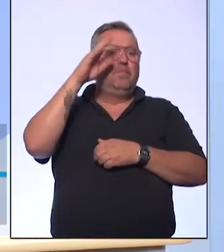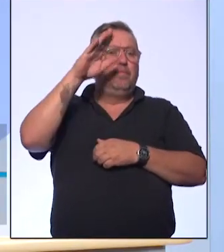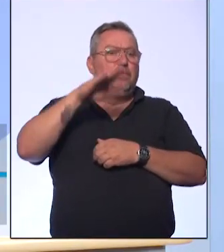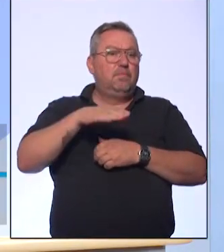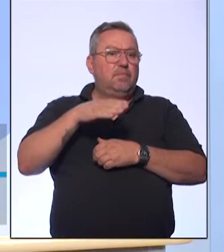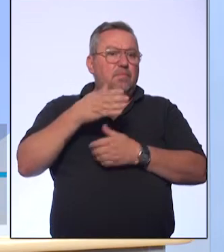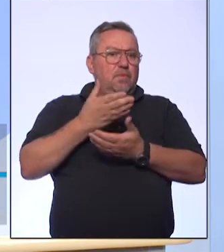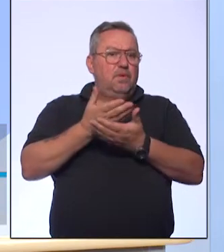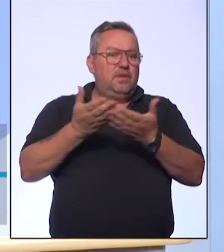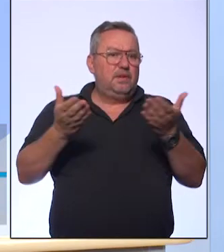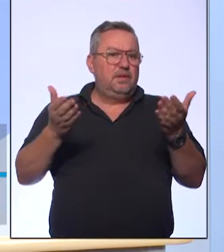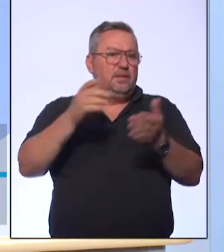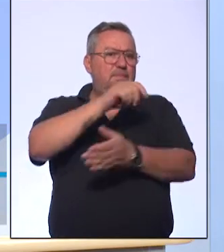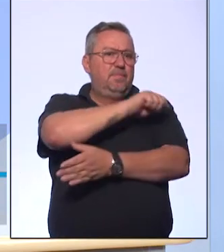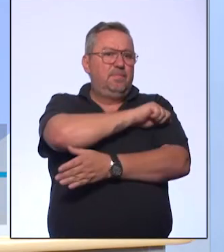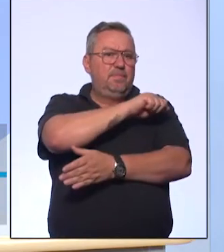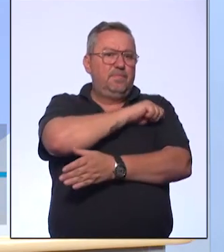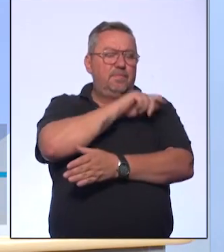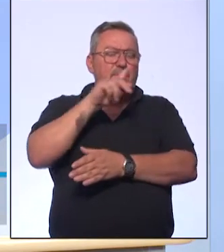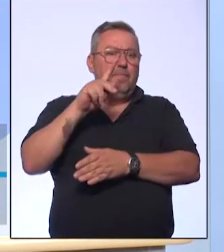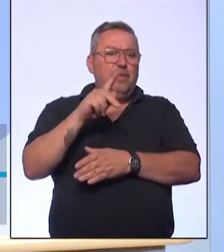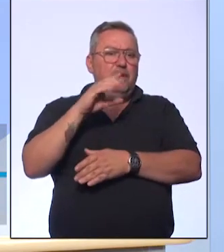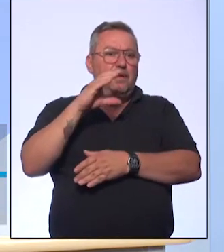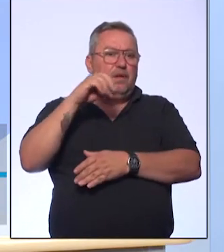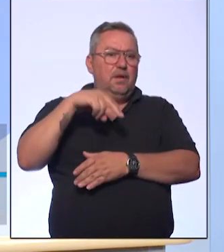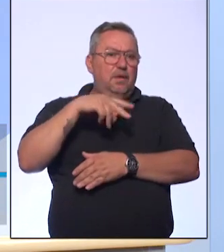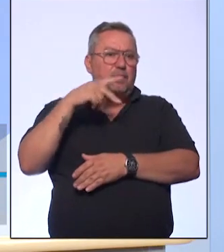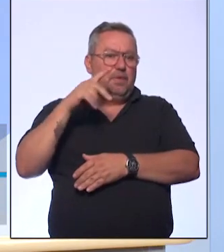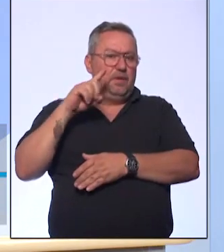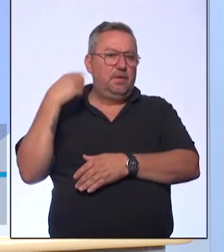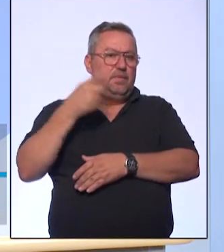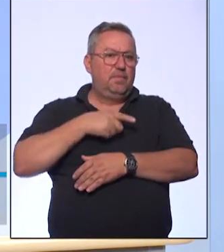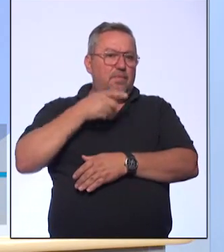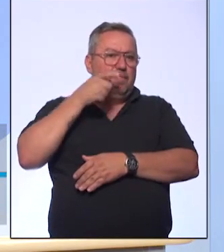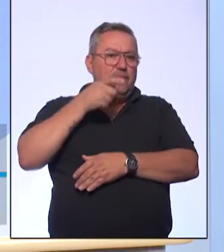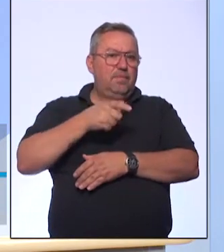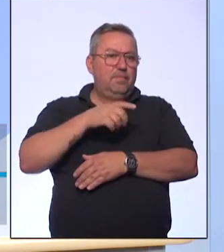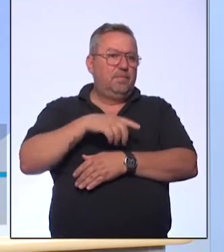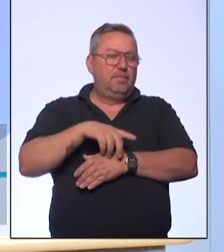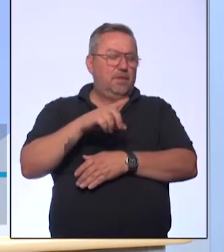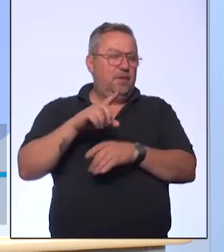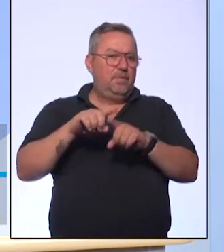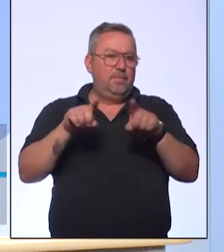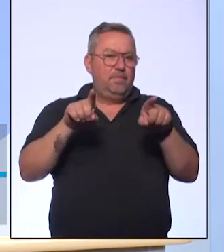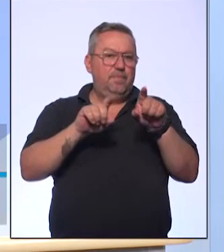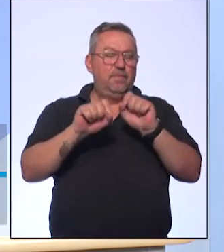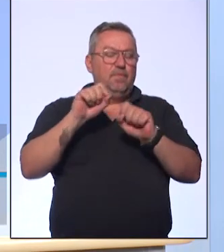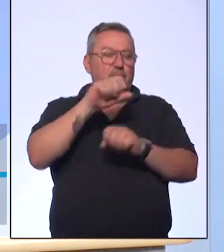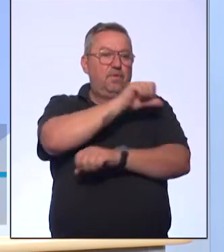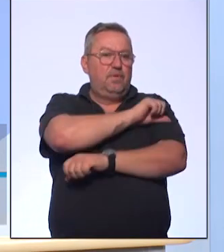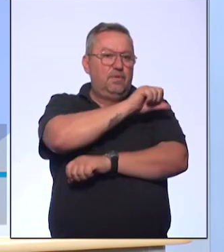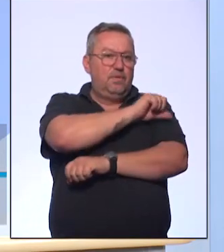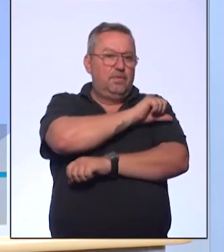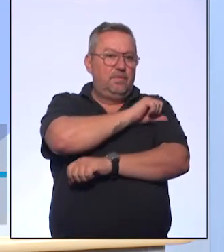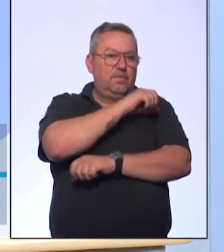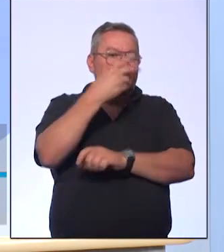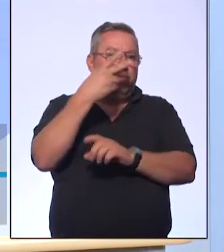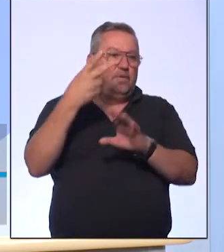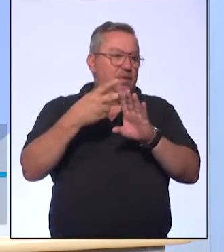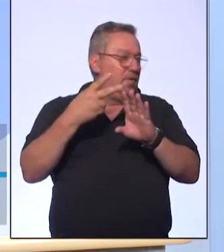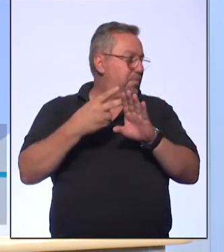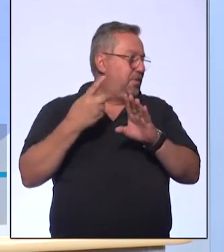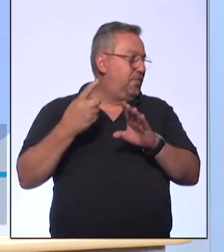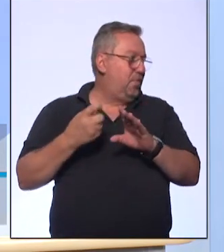os alunos, professores, PCNPs que nos assistem, nesse momento, nessa aula do nono ano, do segundo bimestre. Praticamente